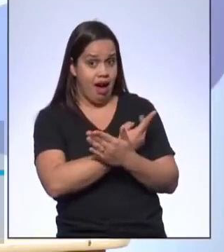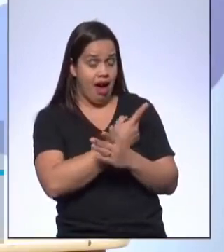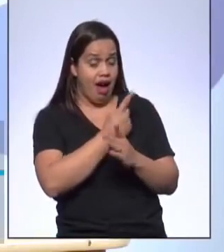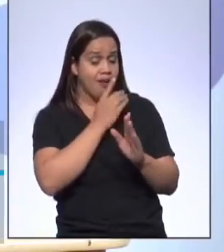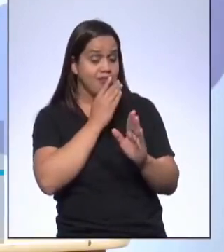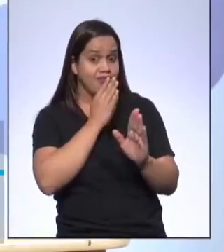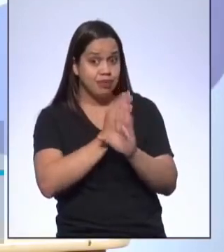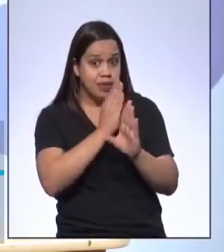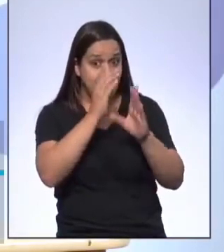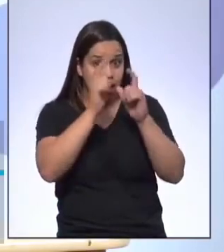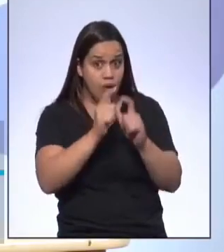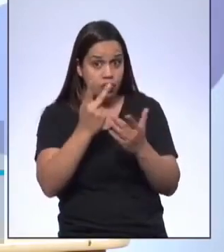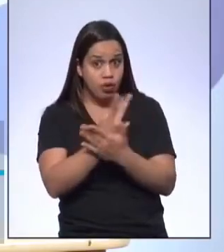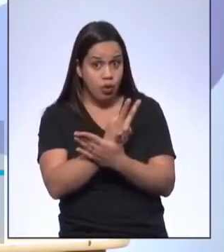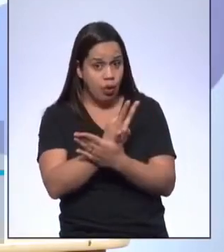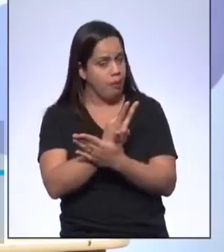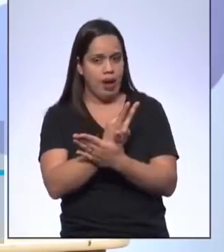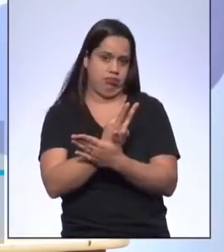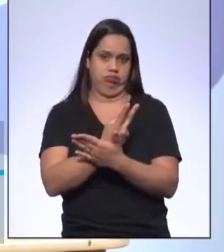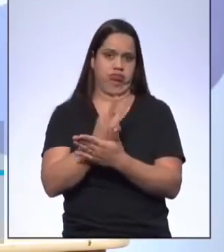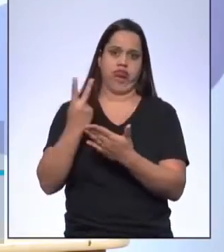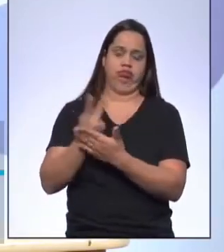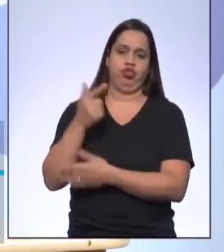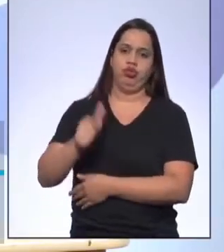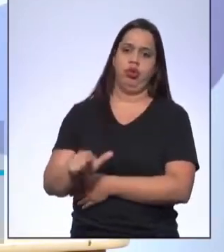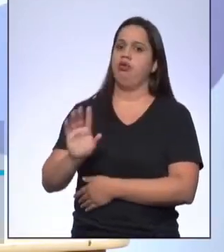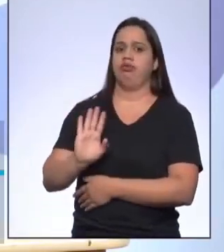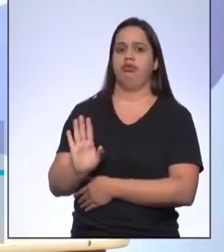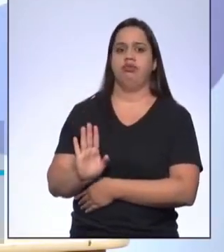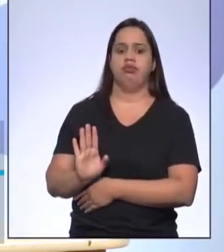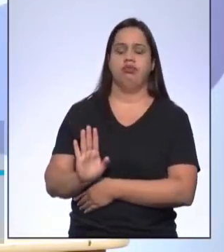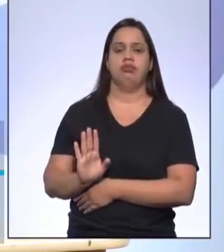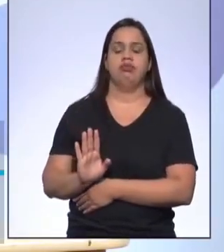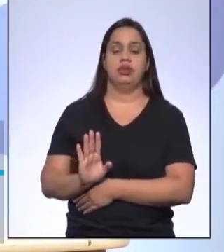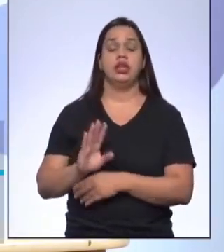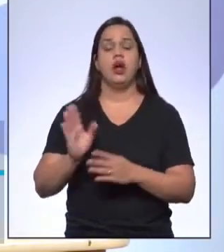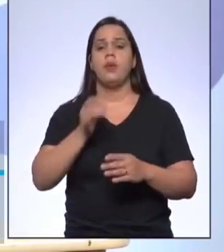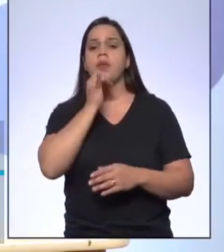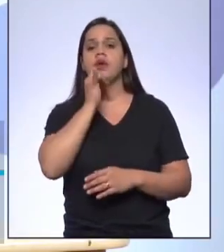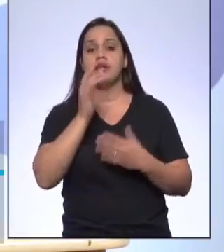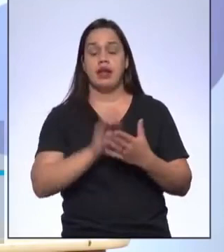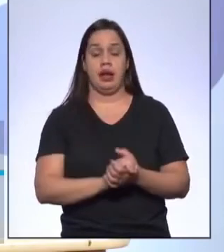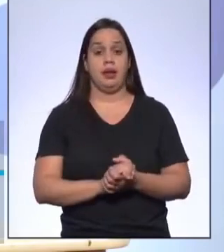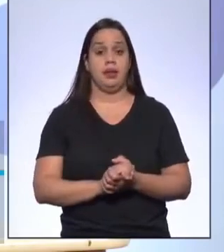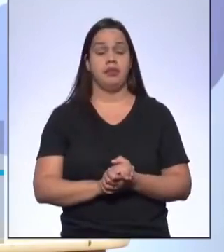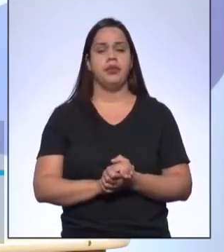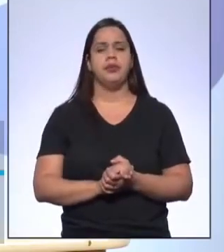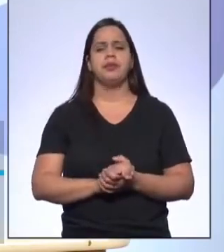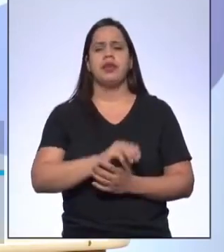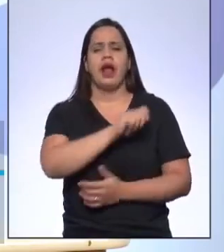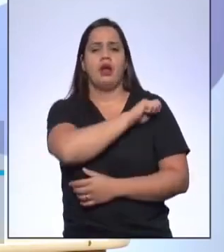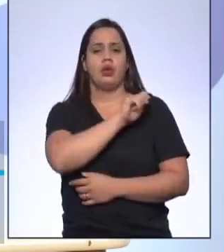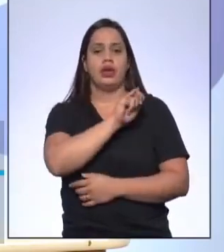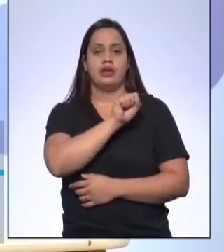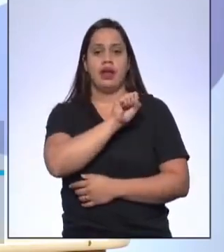aonde errou para que não erre novamente, não é isso? Então, por exemplo, a Isabelle, ela falou que